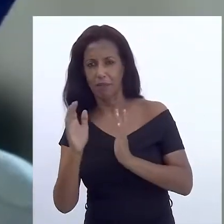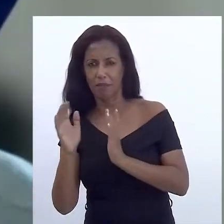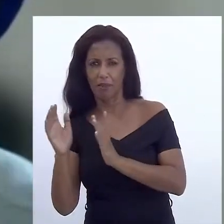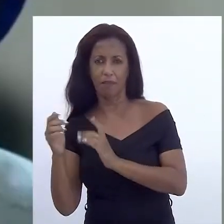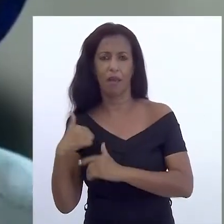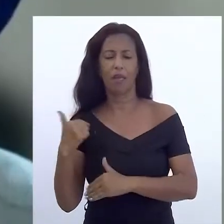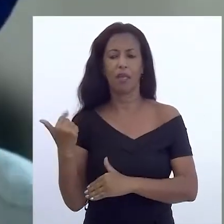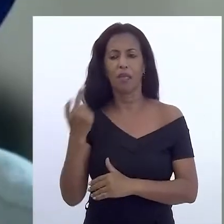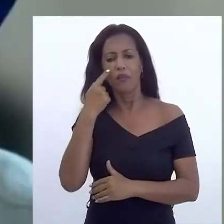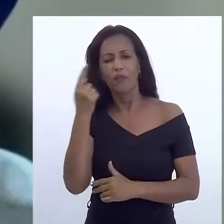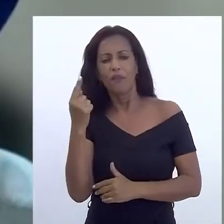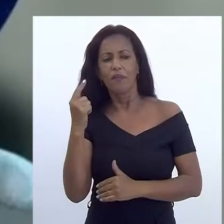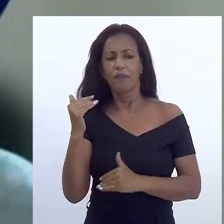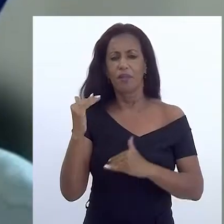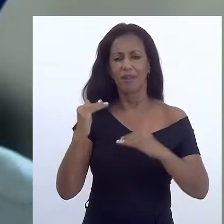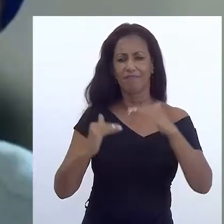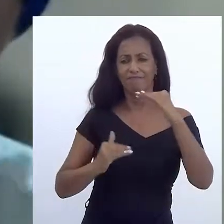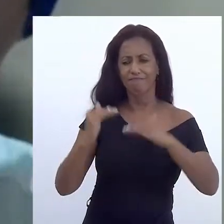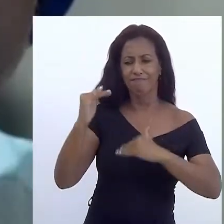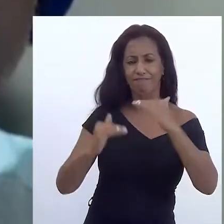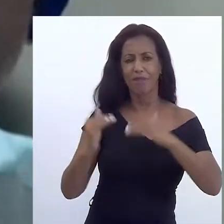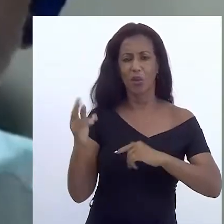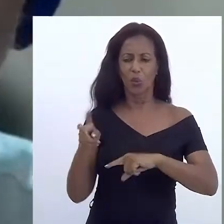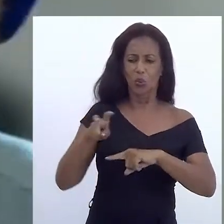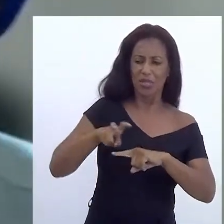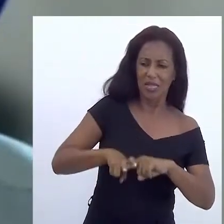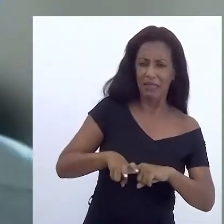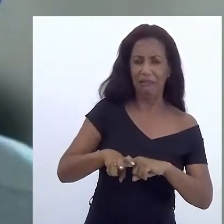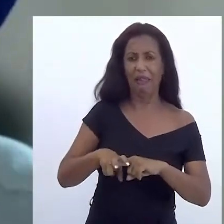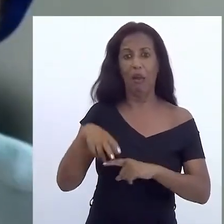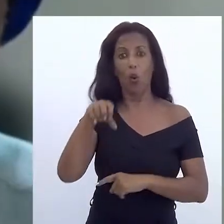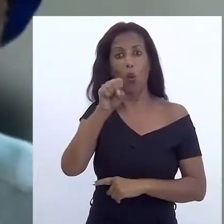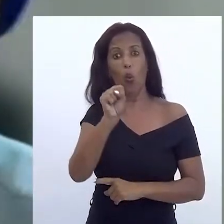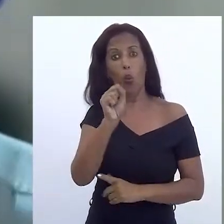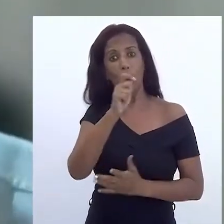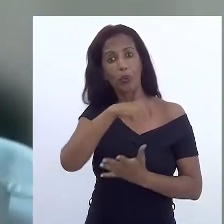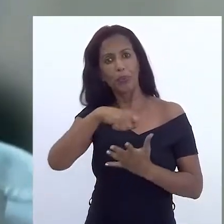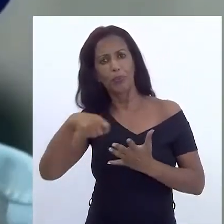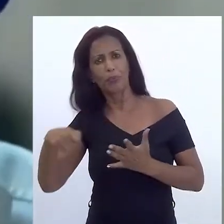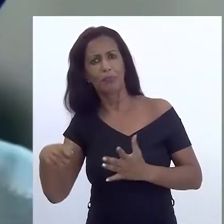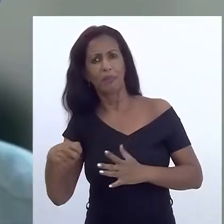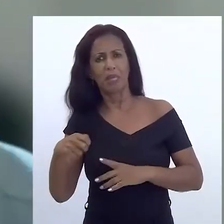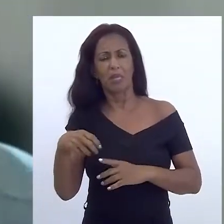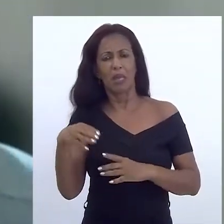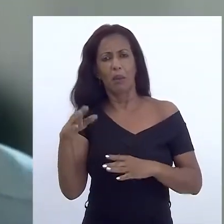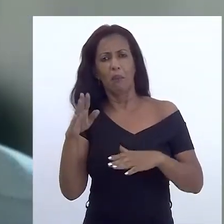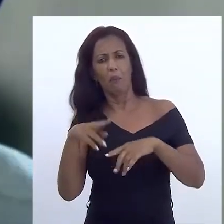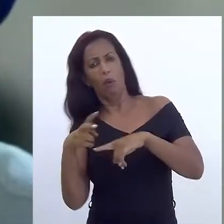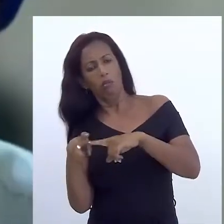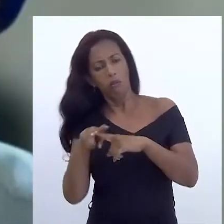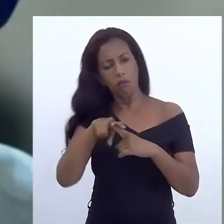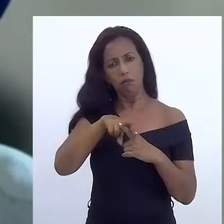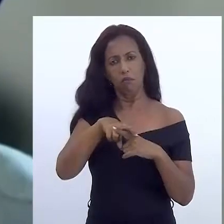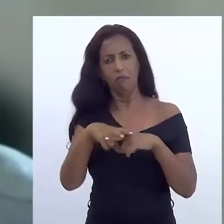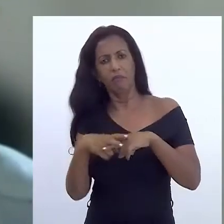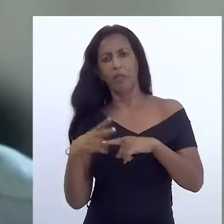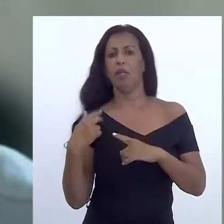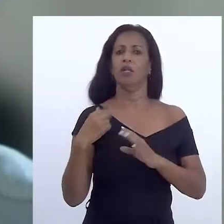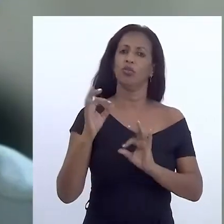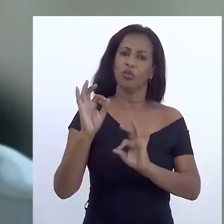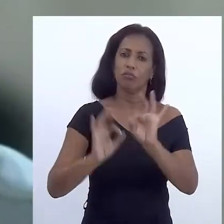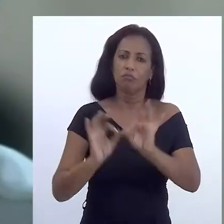de desenvolvimento dele um pouco diferenciado, no sentar ainda com 8 meses, lá ficava mais molinho, já tinha um